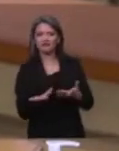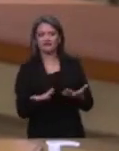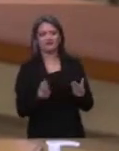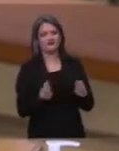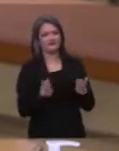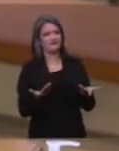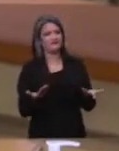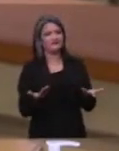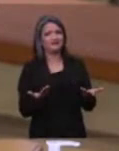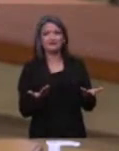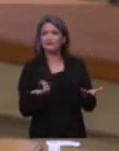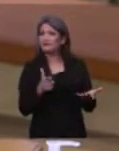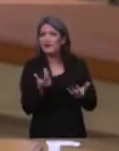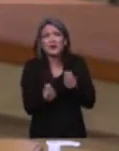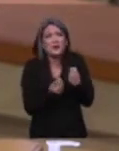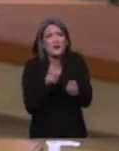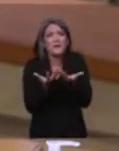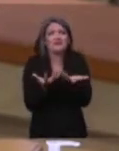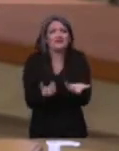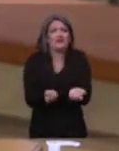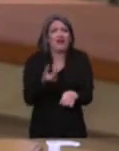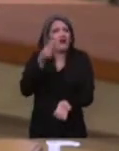É inconcebível.